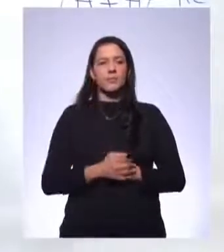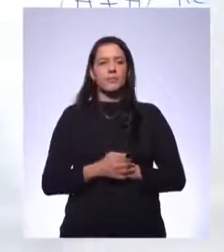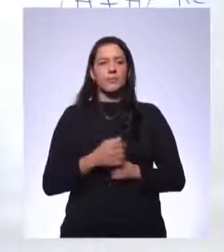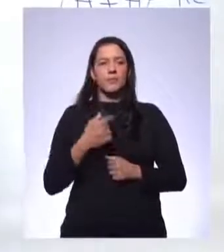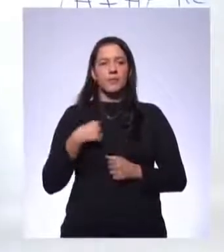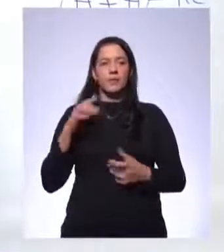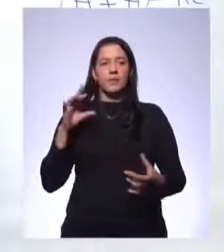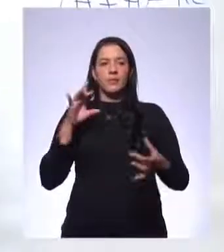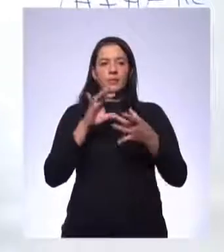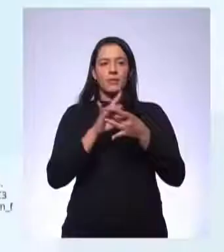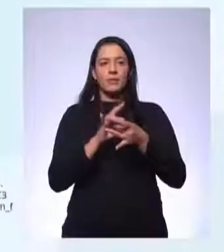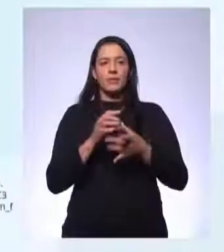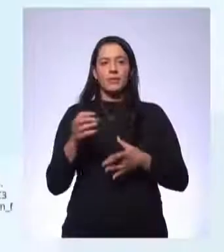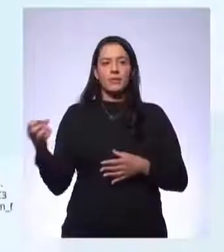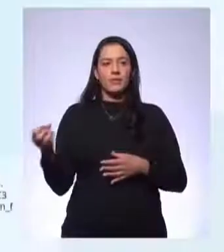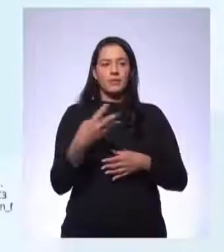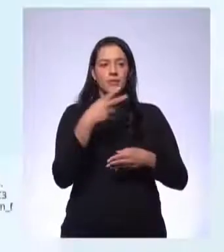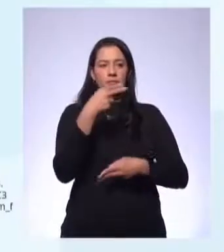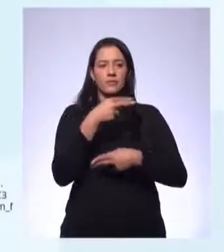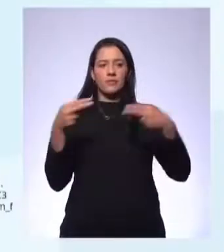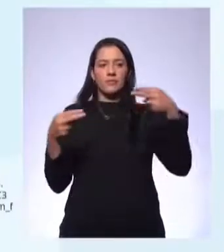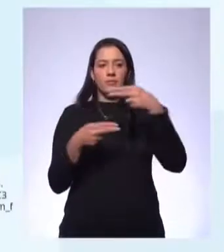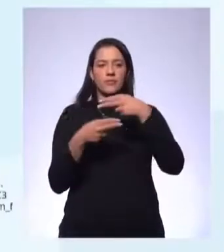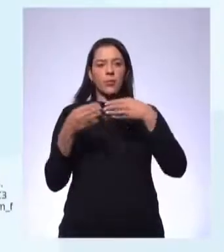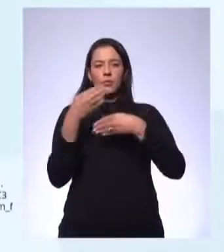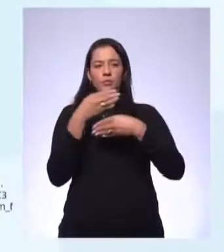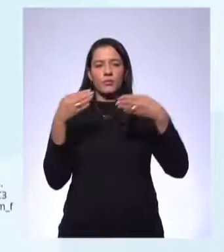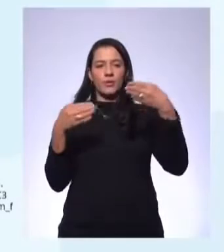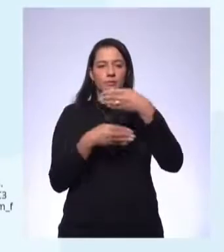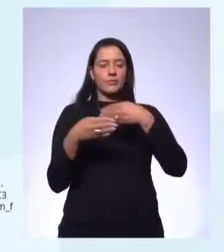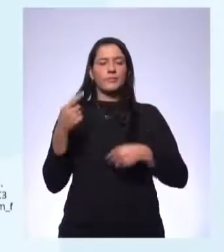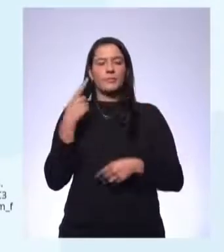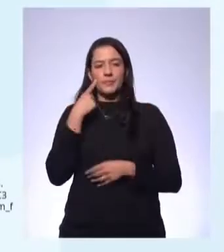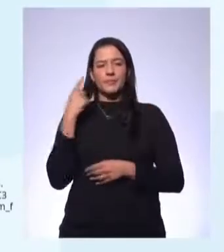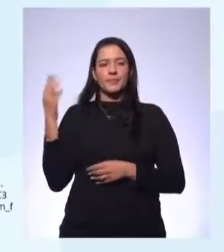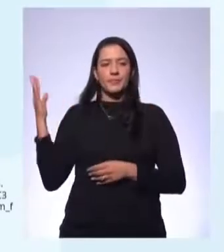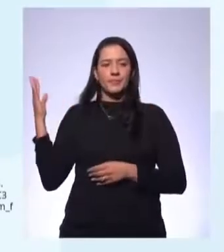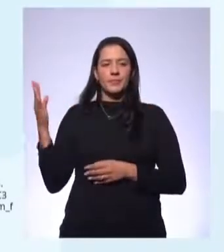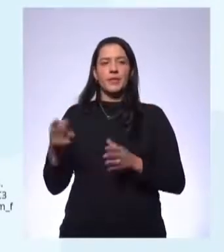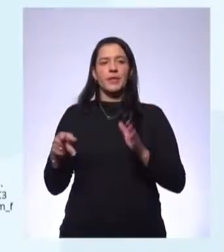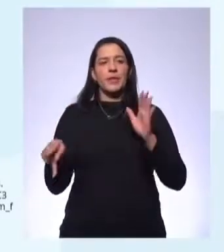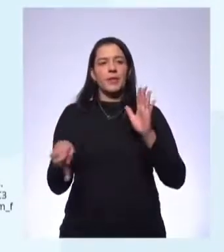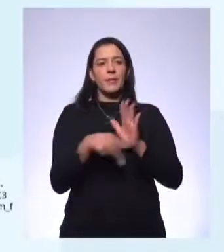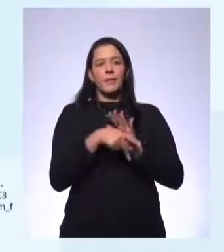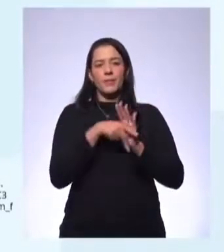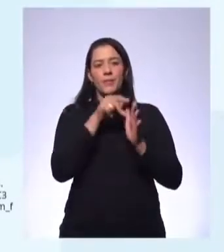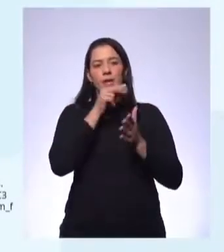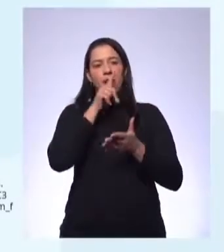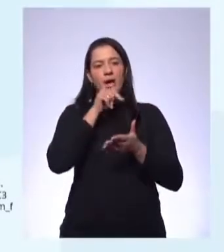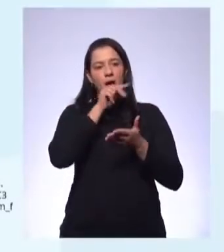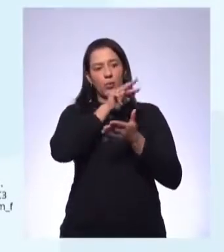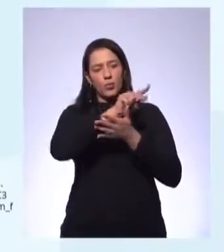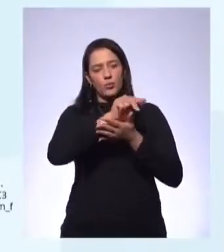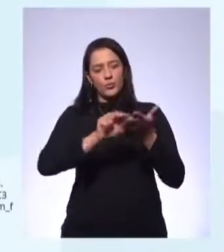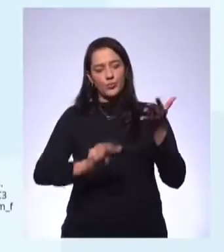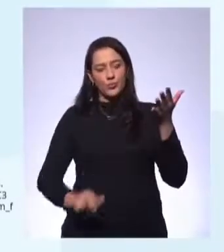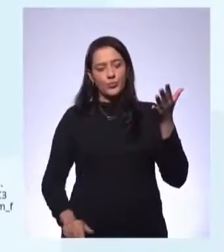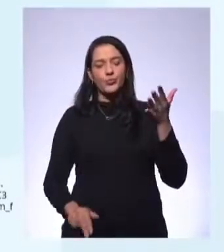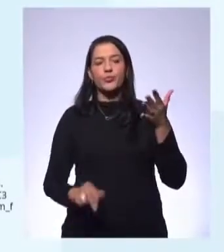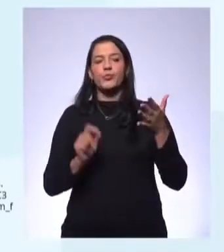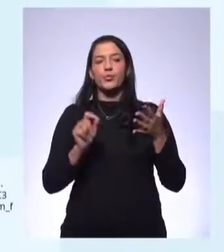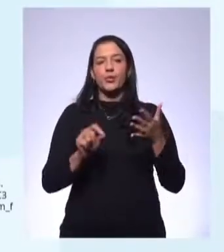até para emendar nesse novo slide aí da gente. Ó. Quais são as propriedades da água? Ixi, tem muita propriedade. Como vocês falaram muito ser